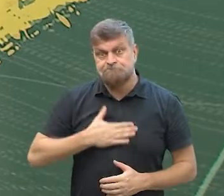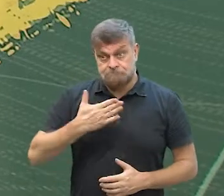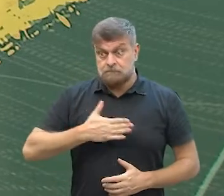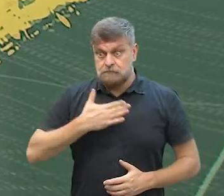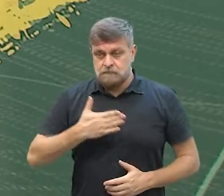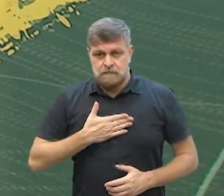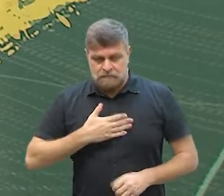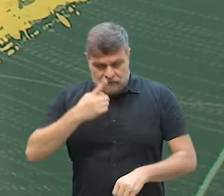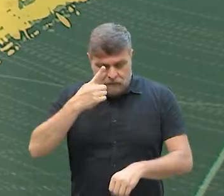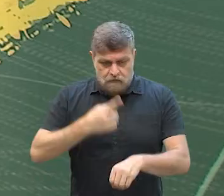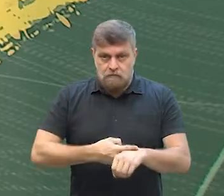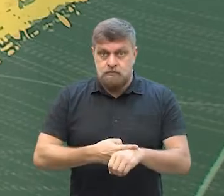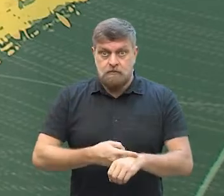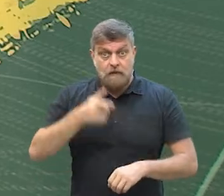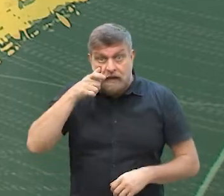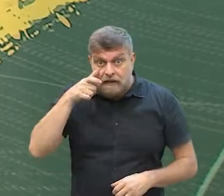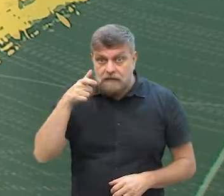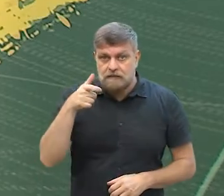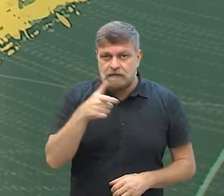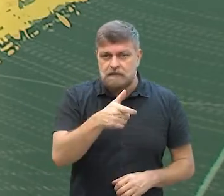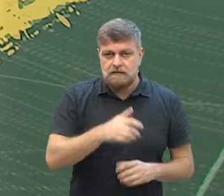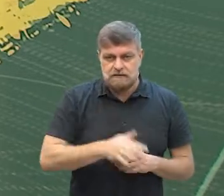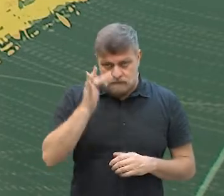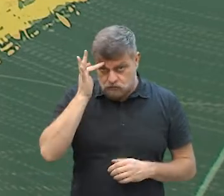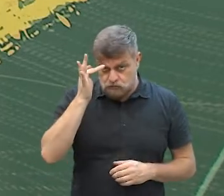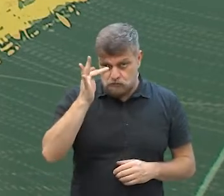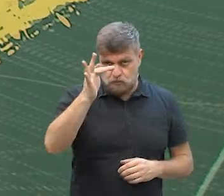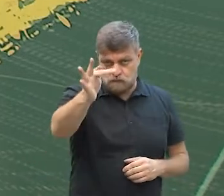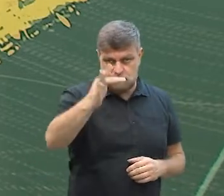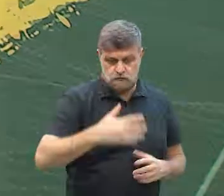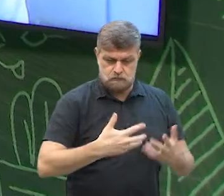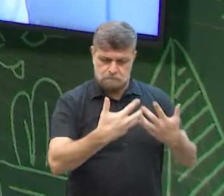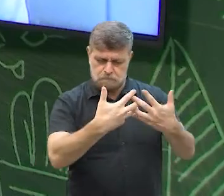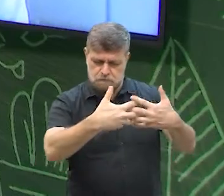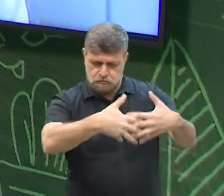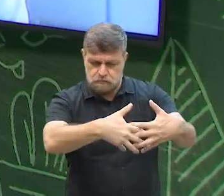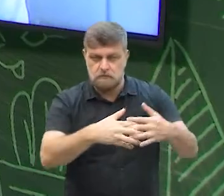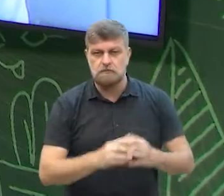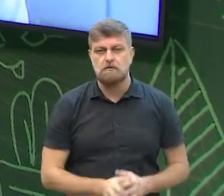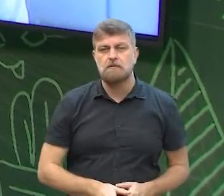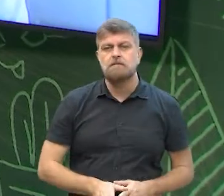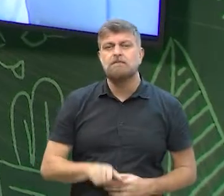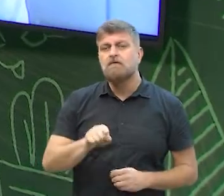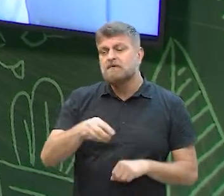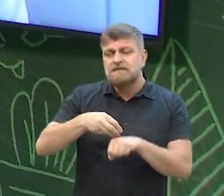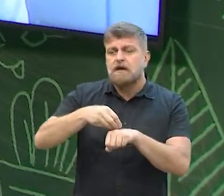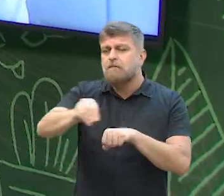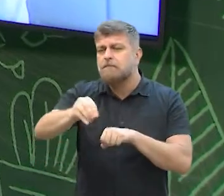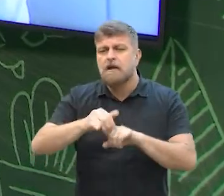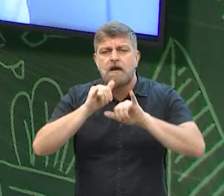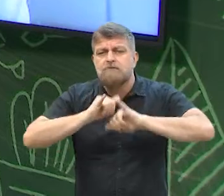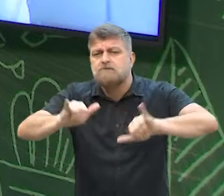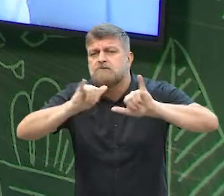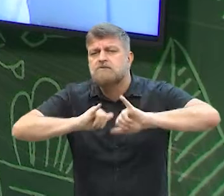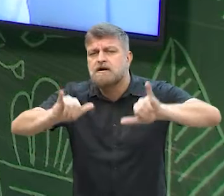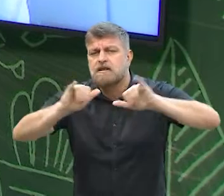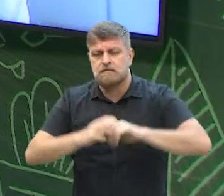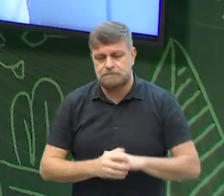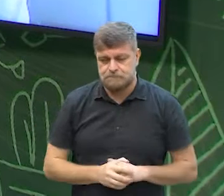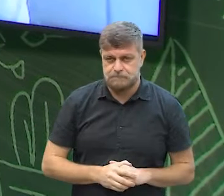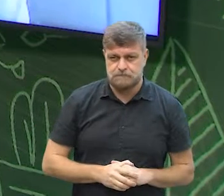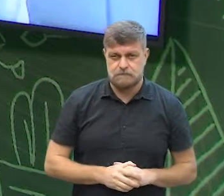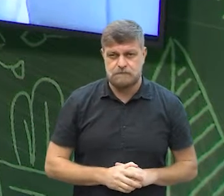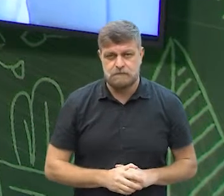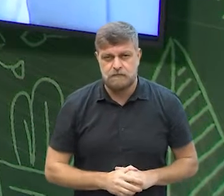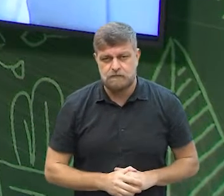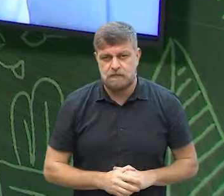ser algo bem interessante num futuro próximo aí nos lugares. Que tipo de mensagem que você pode passar para o pessoal que está